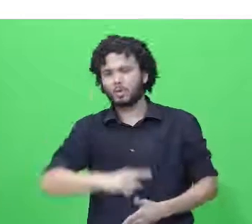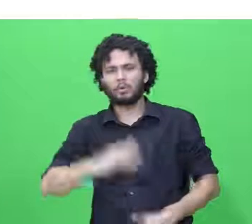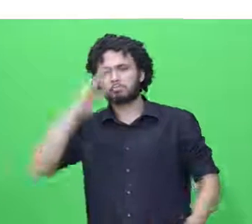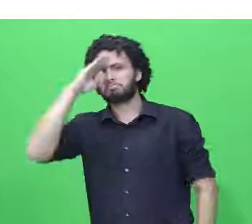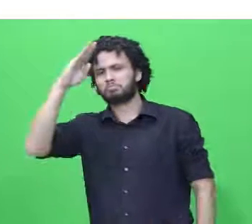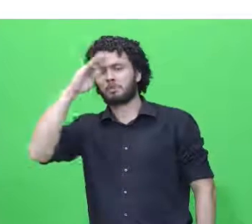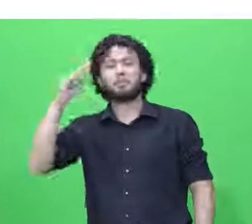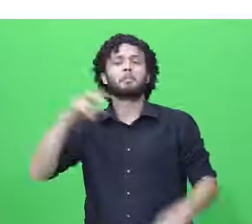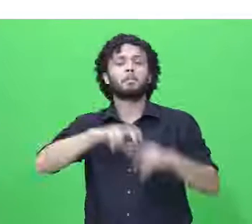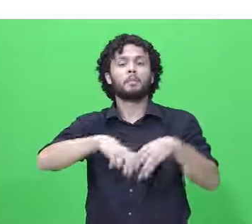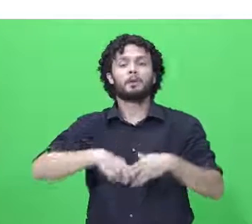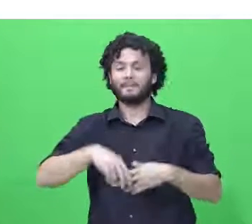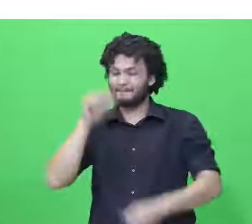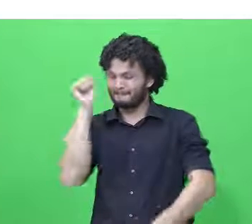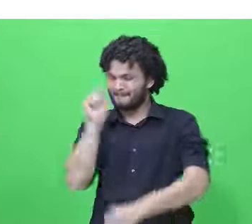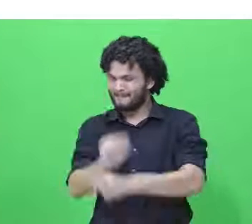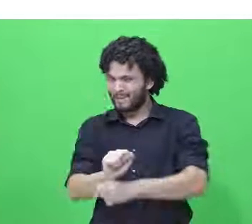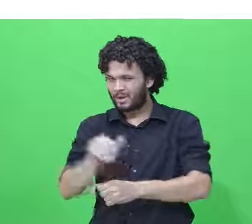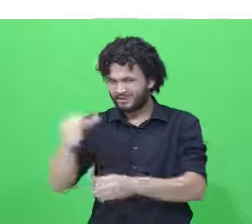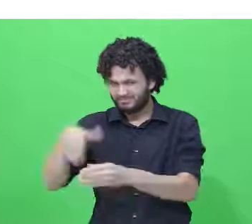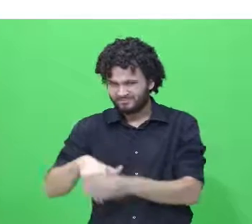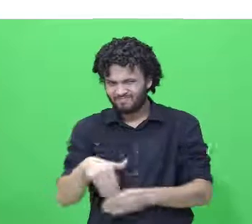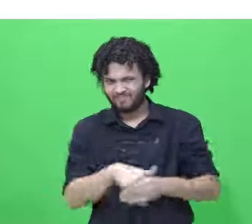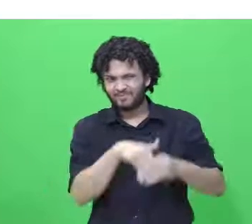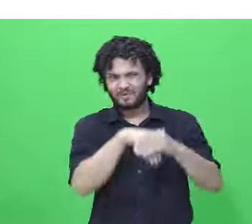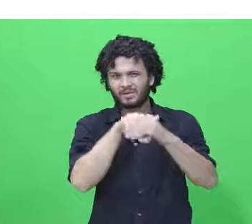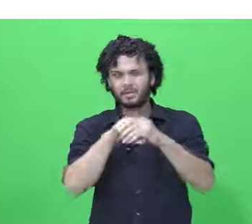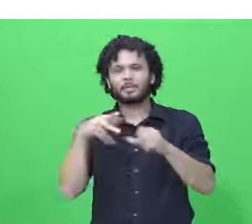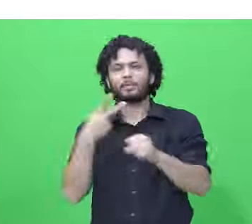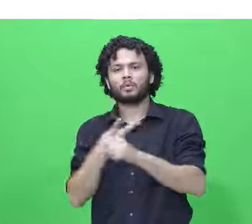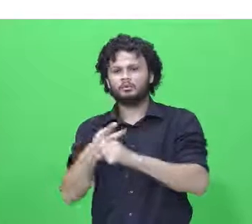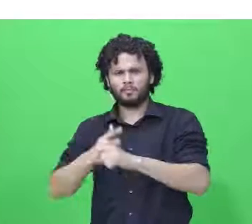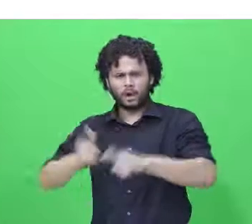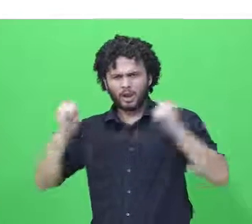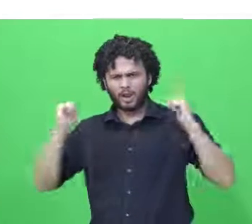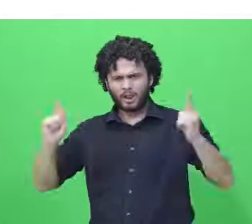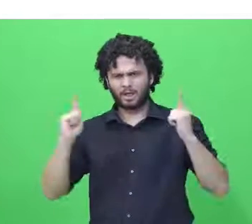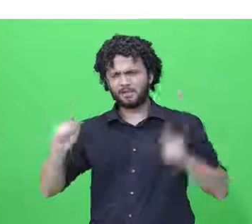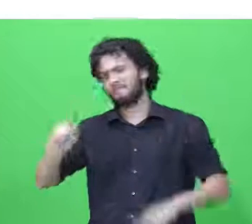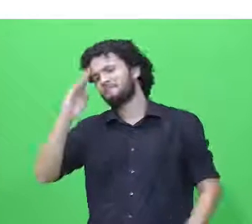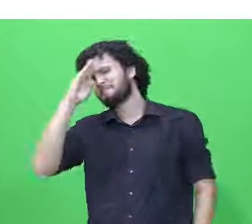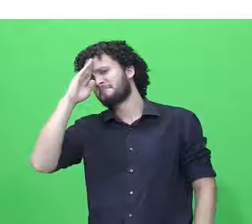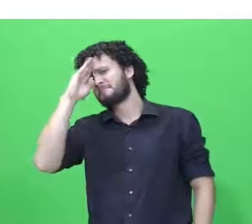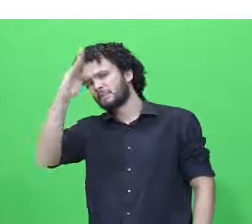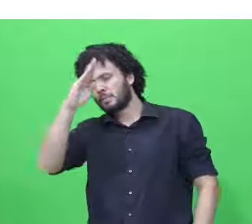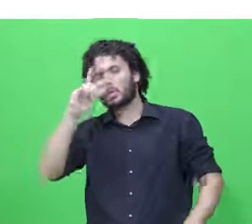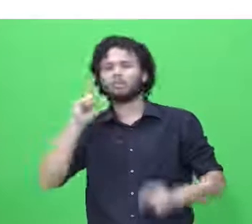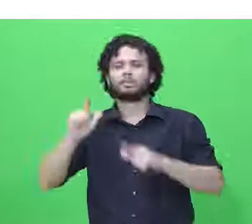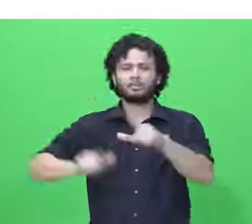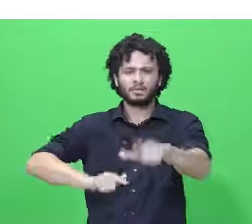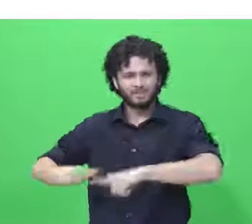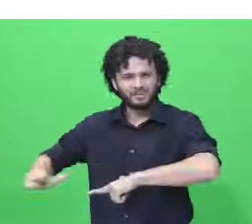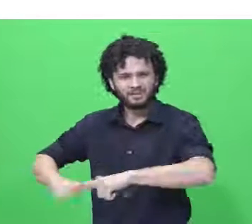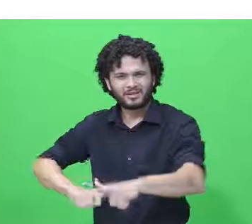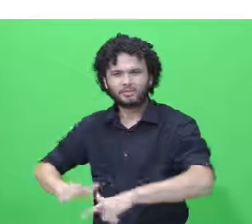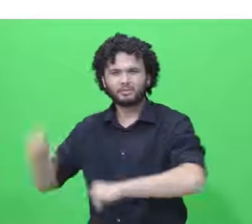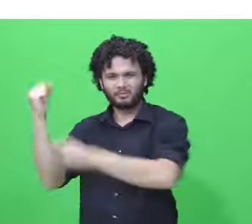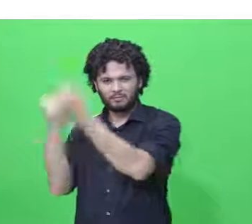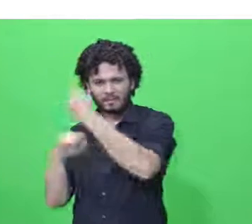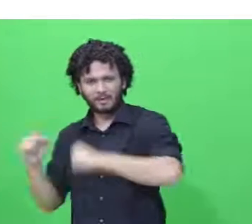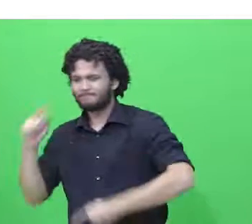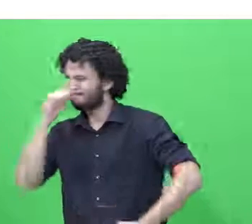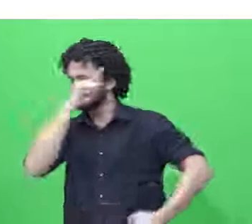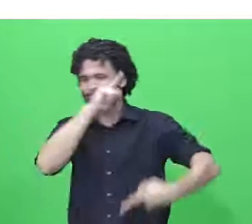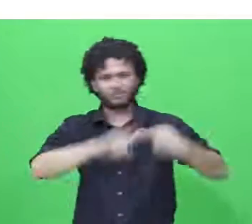por isso que a gente suspende então essas eleições. Greves, principalmente greves operárias, foram proibidas em todo o